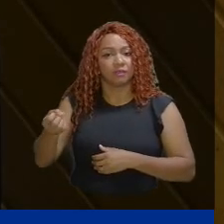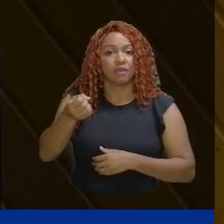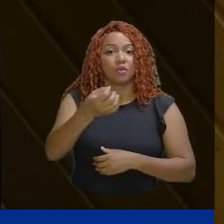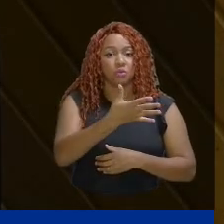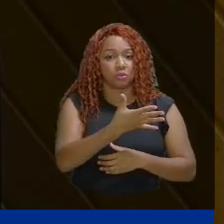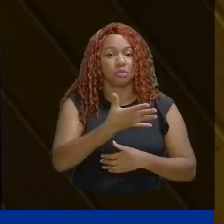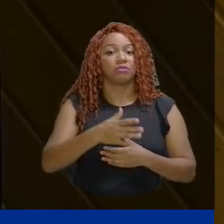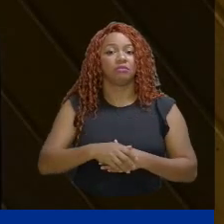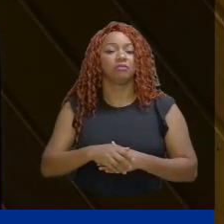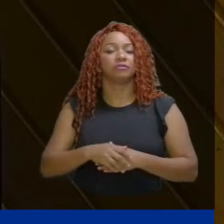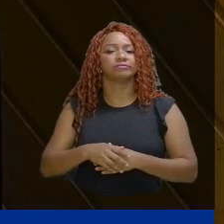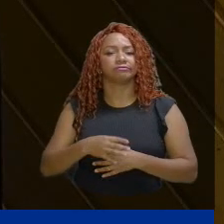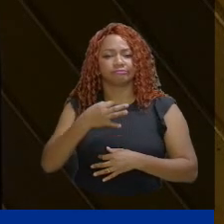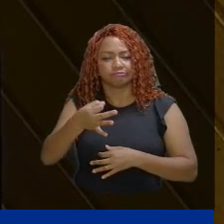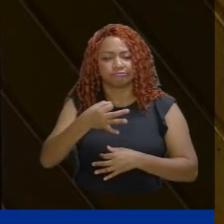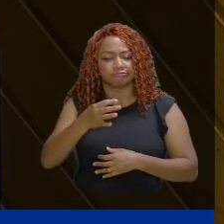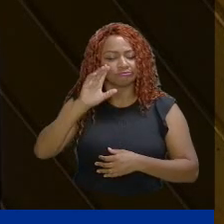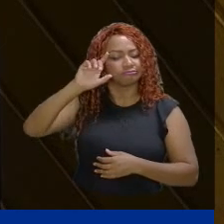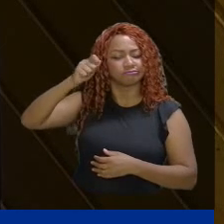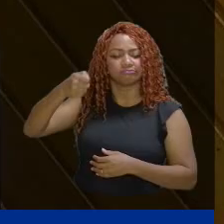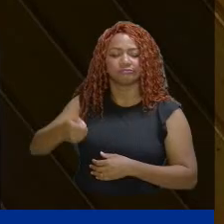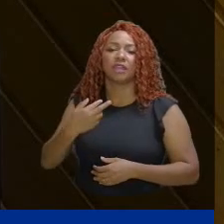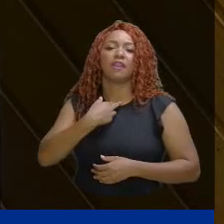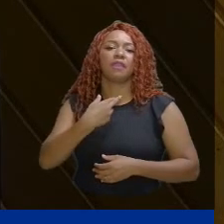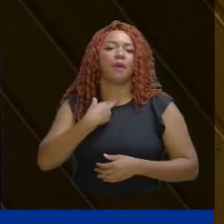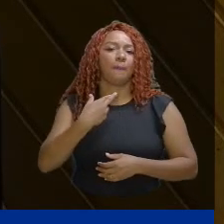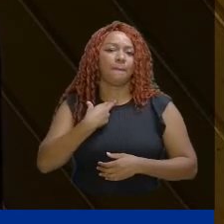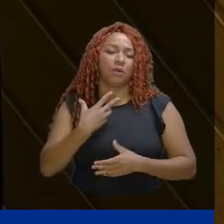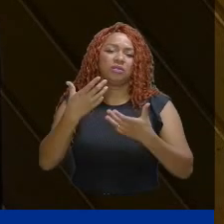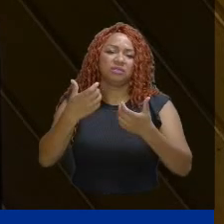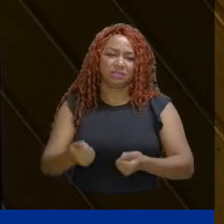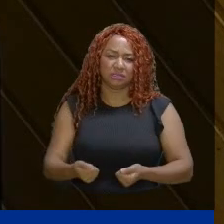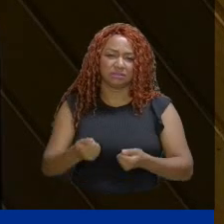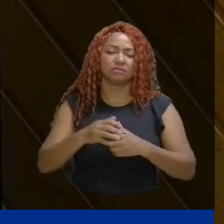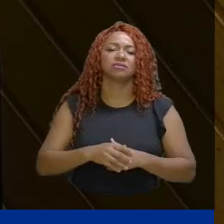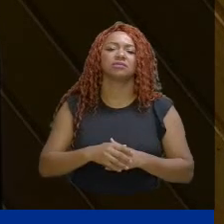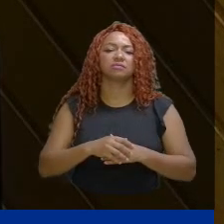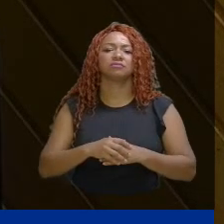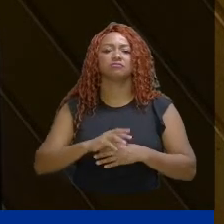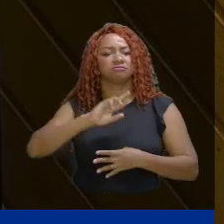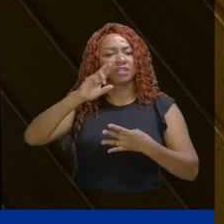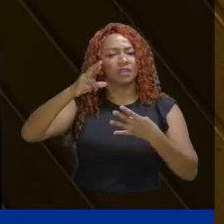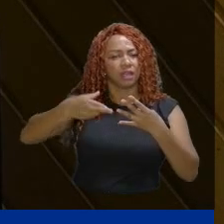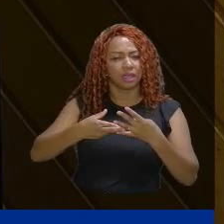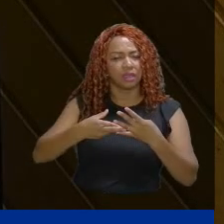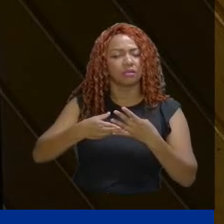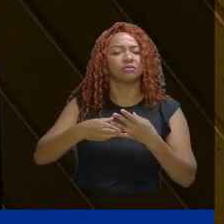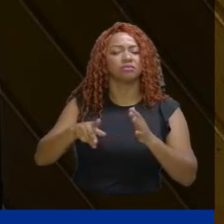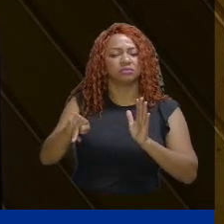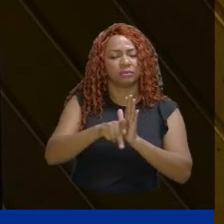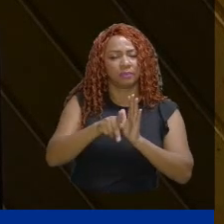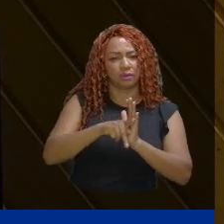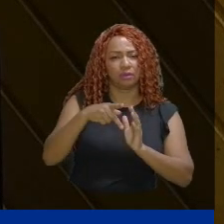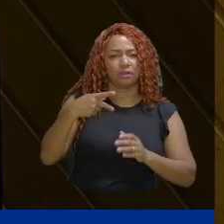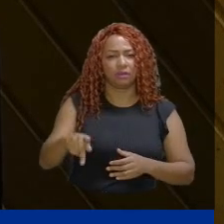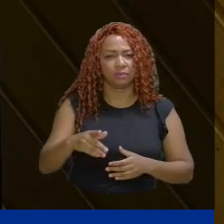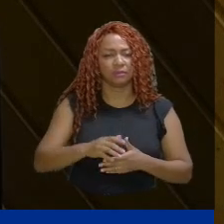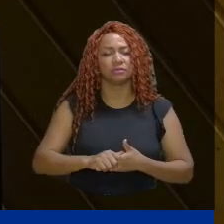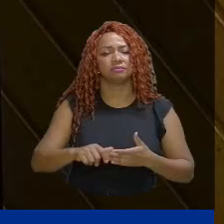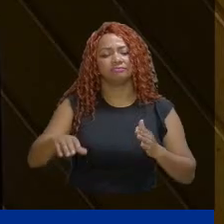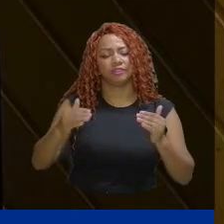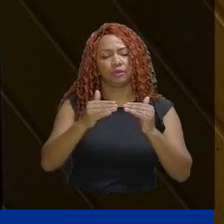novo superveniente à decisão colegiada não pode ser alegado em agravo interno, dada a ausência de previsão legal. A